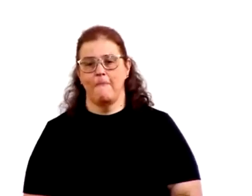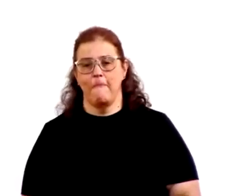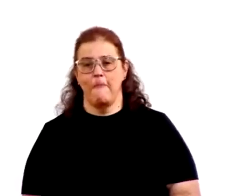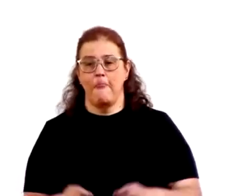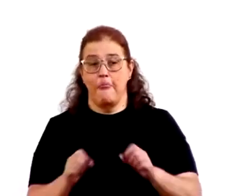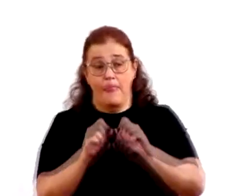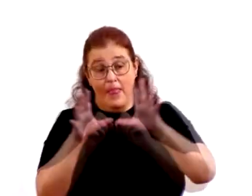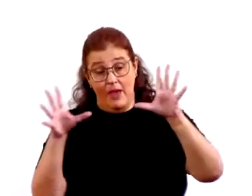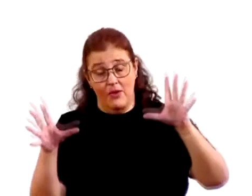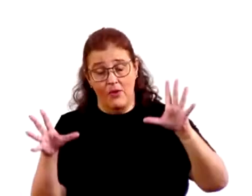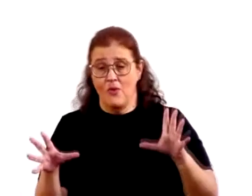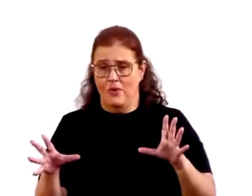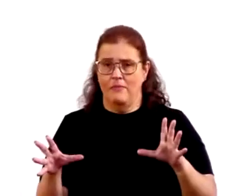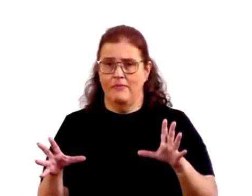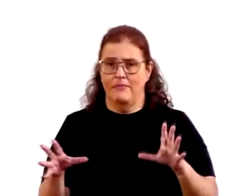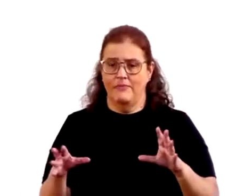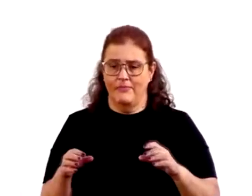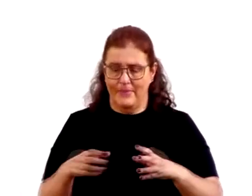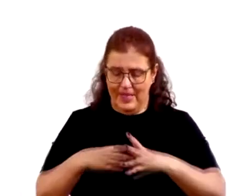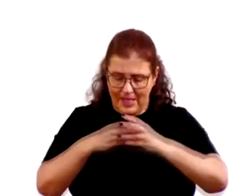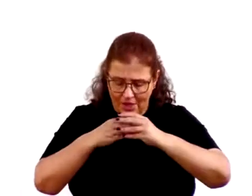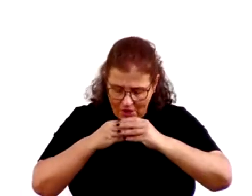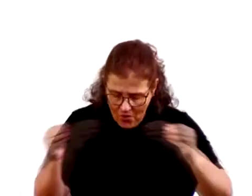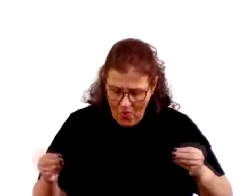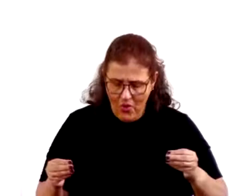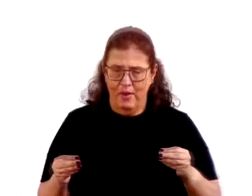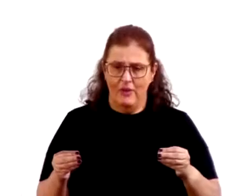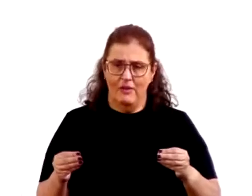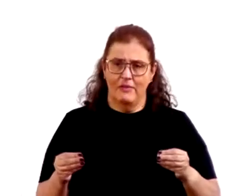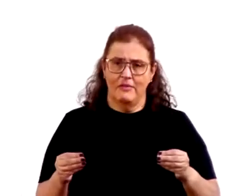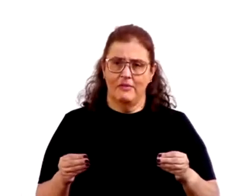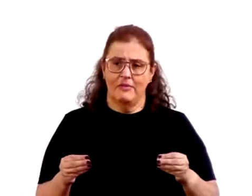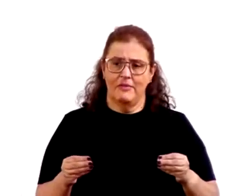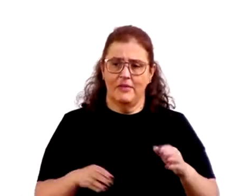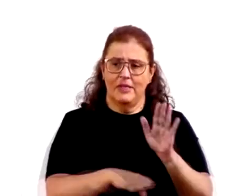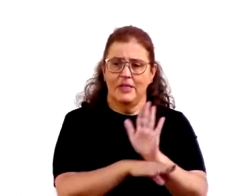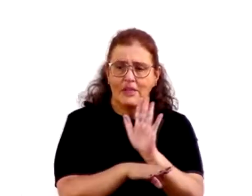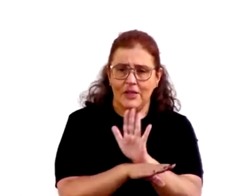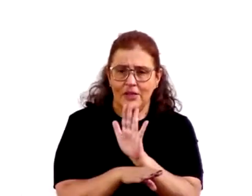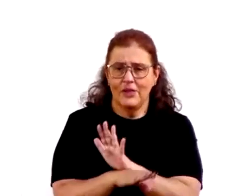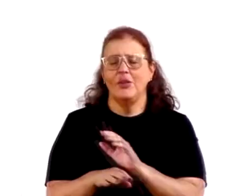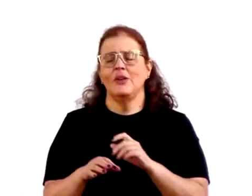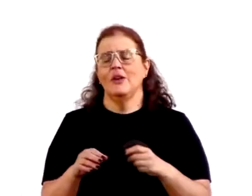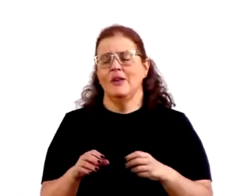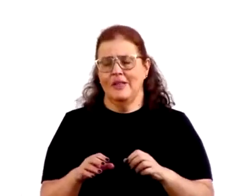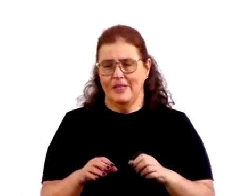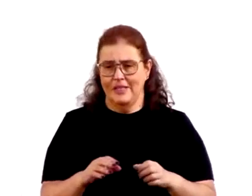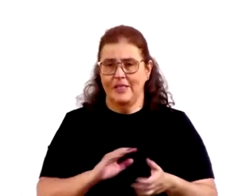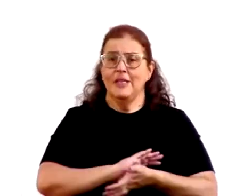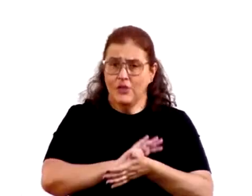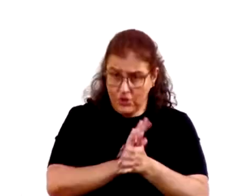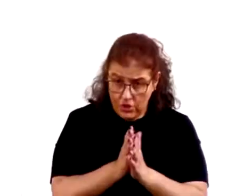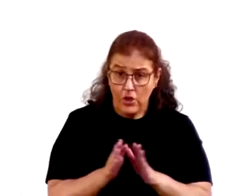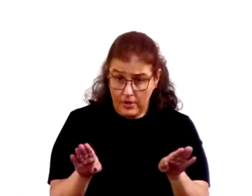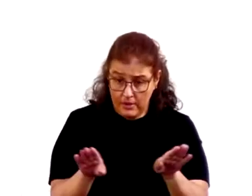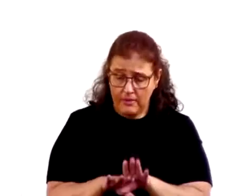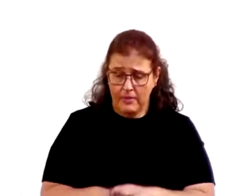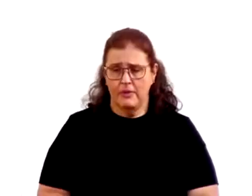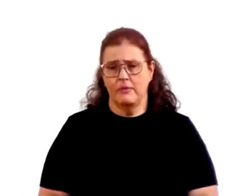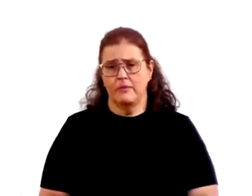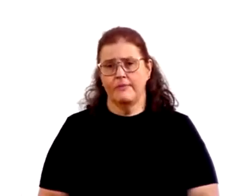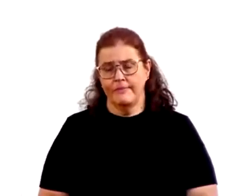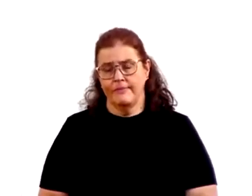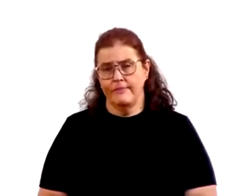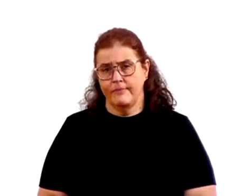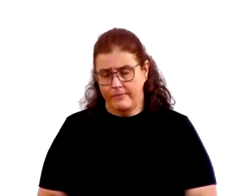ele cuida, ele instrui com o cuidado de rei. Assim ele é recebido. Eis o Rei.